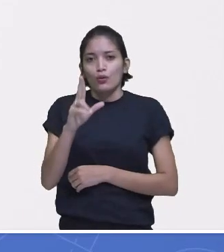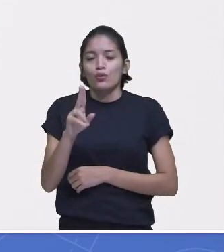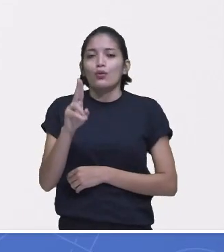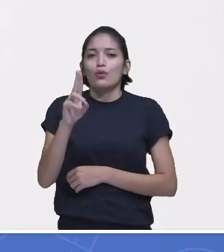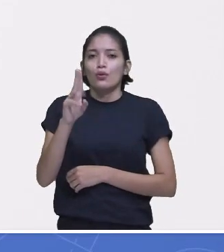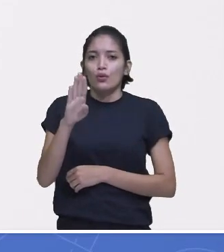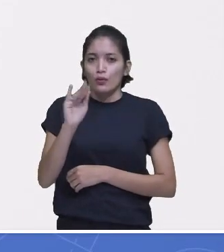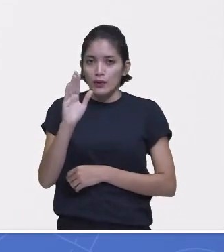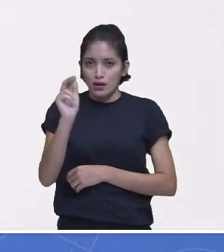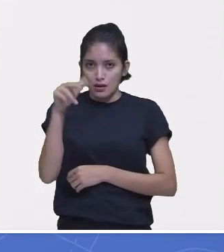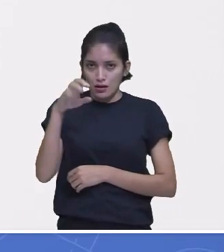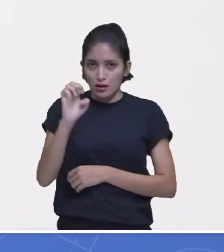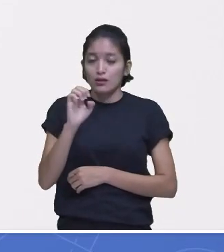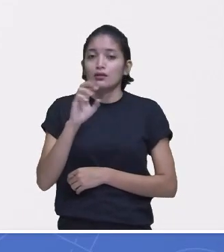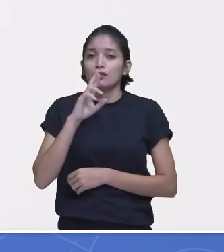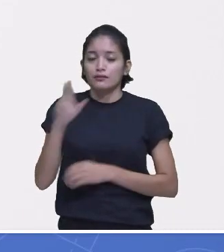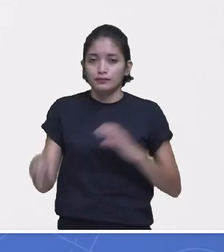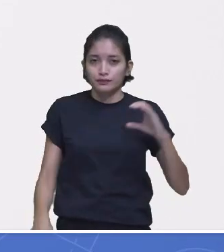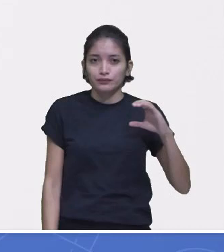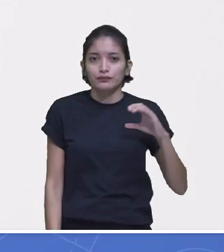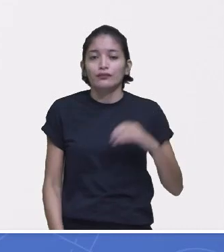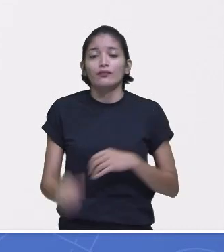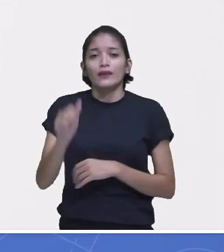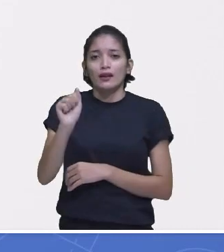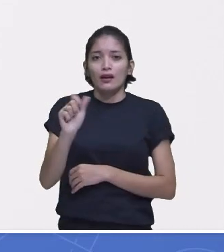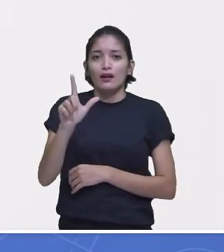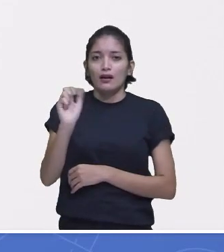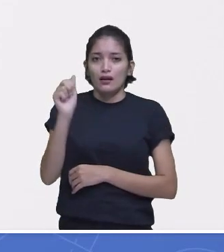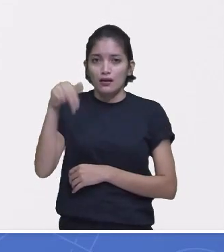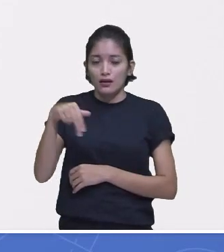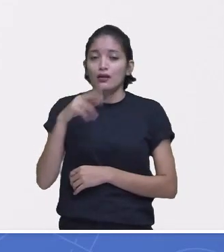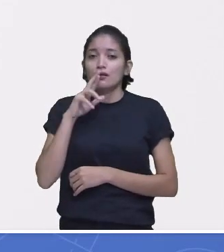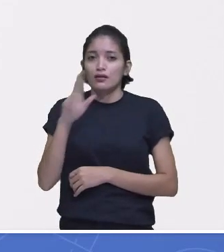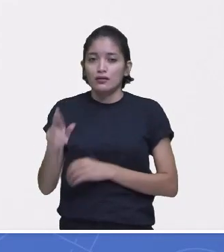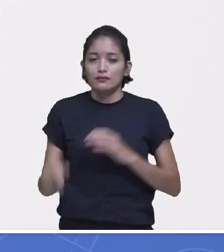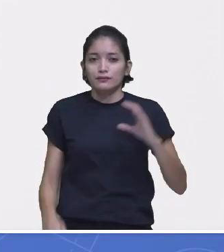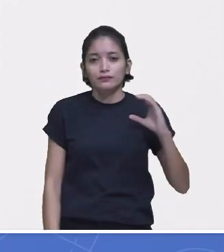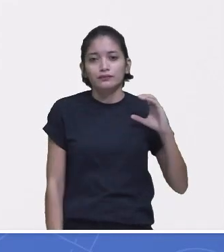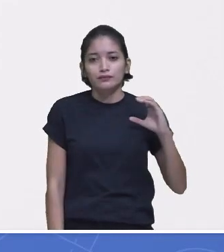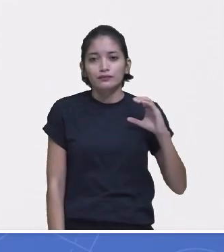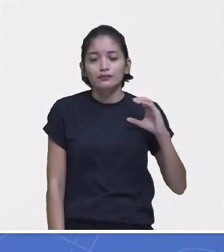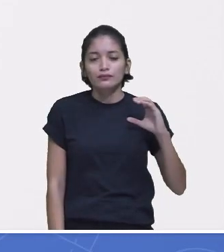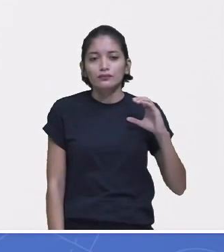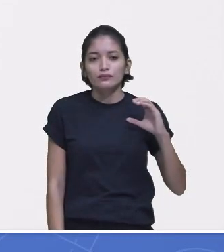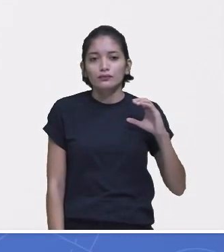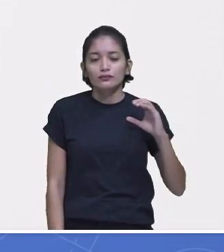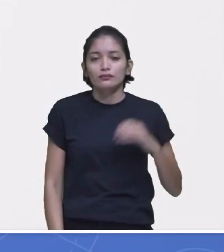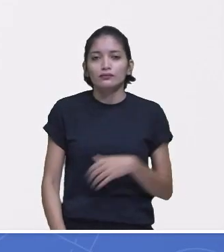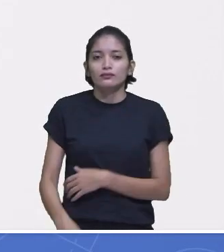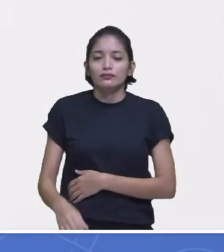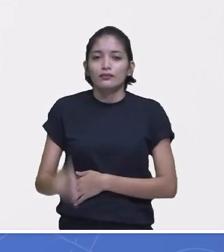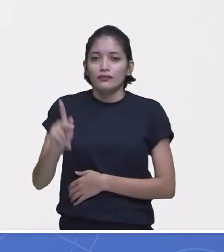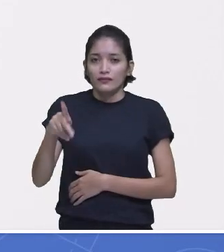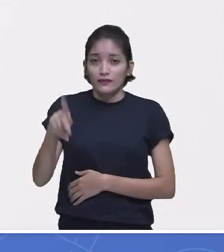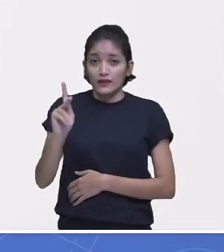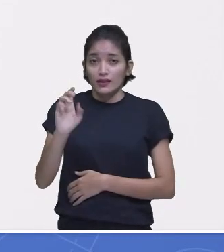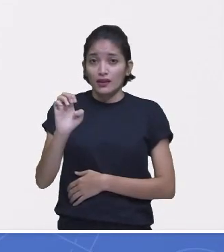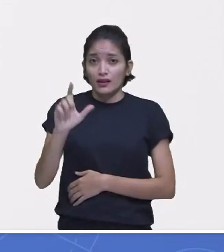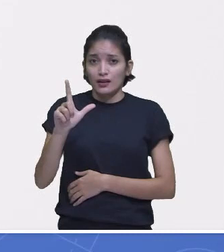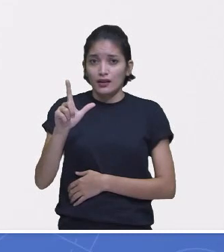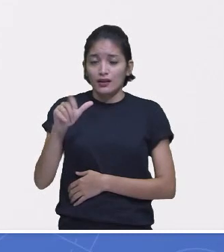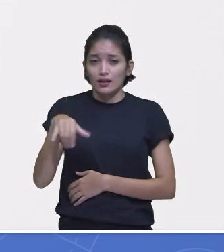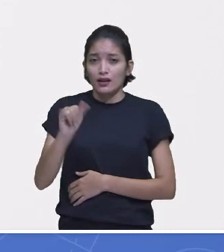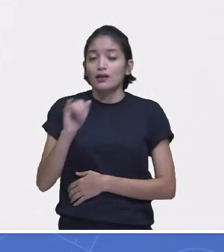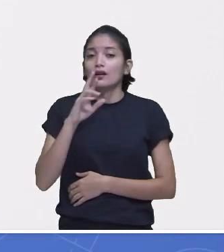C. Alan, letra C. Kelly, letra C.